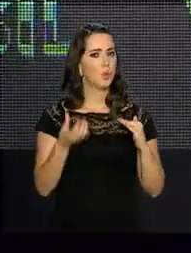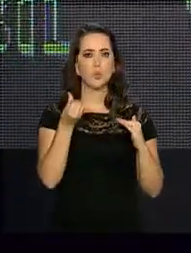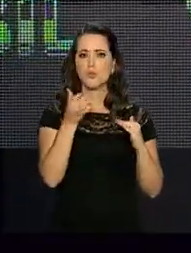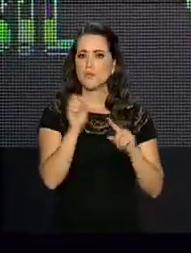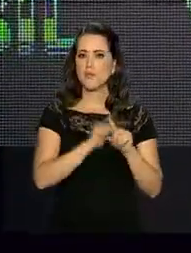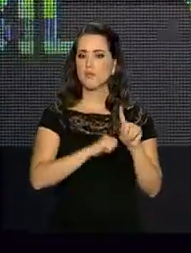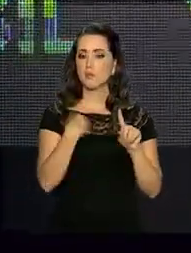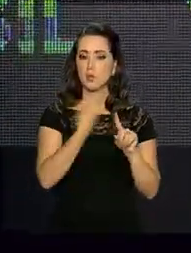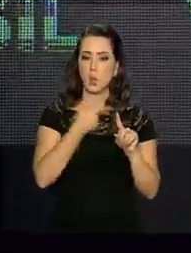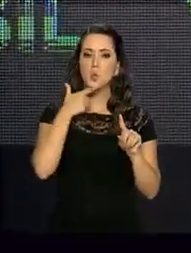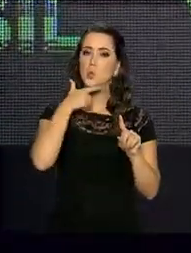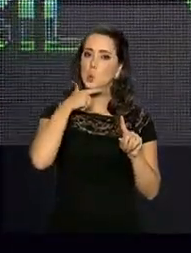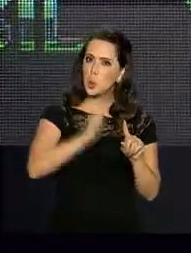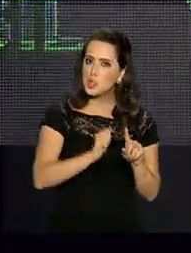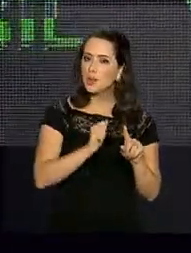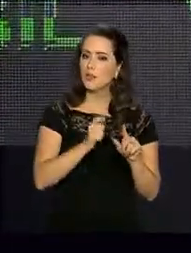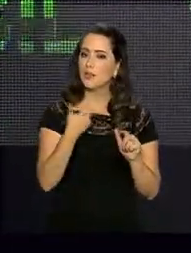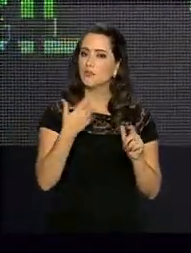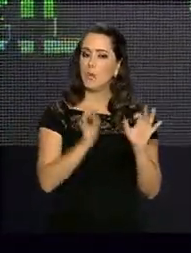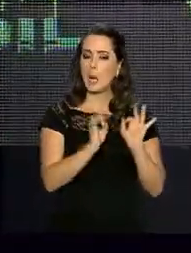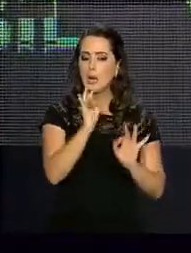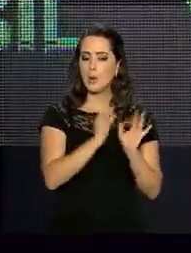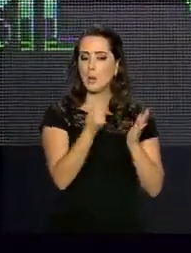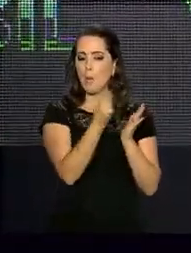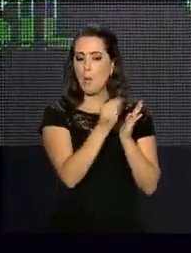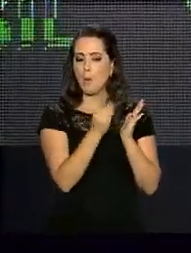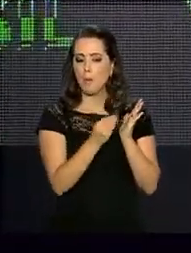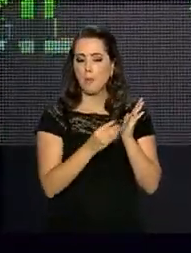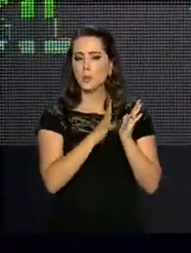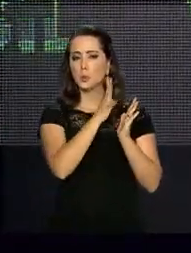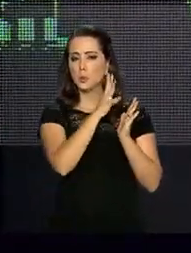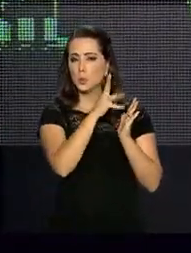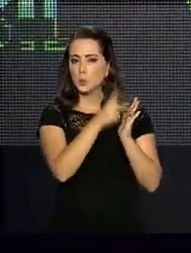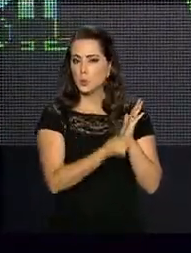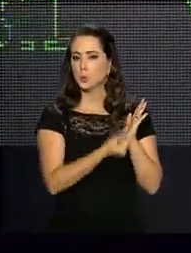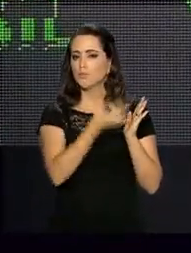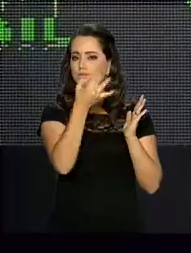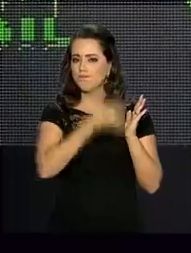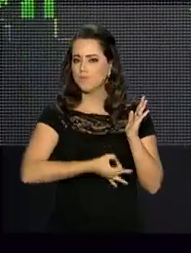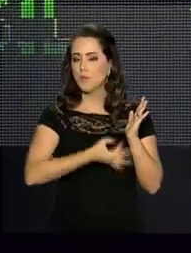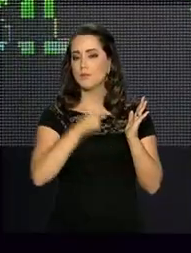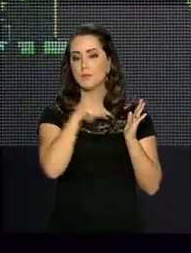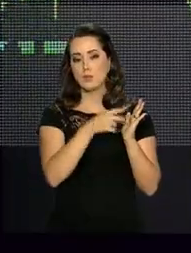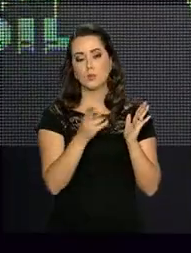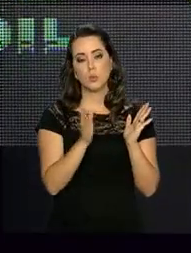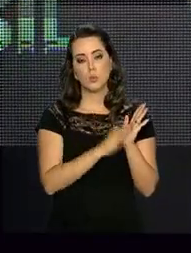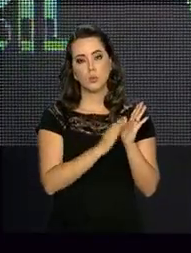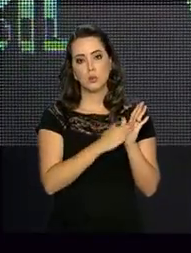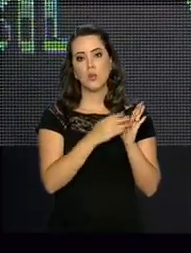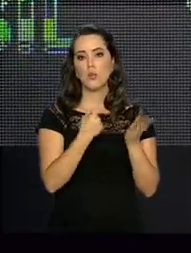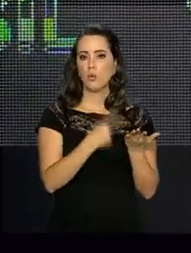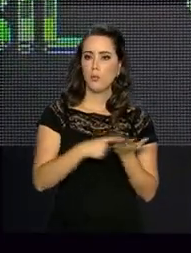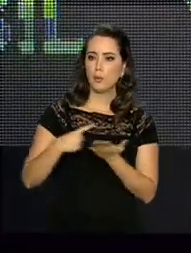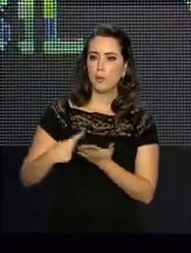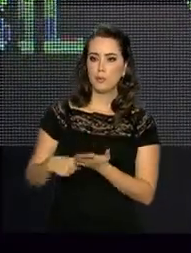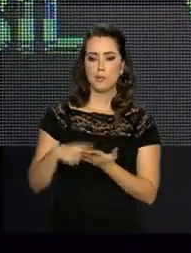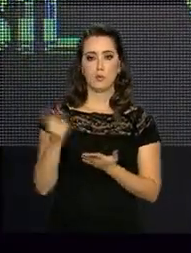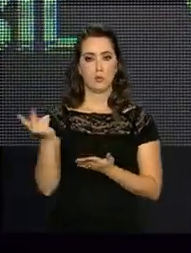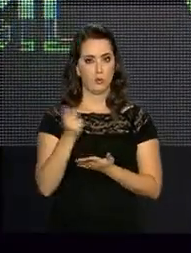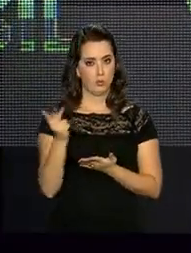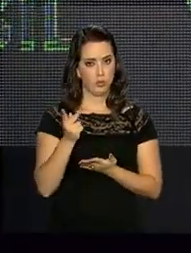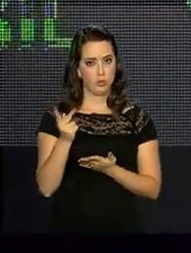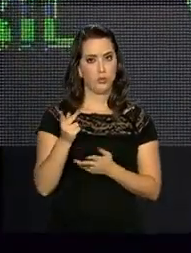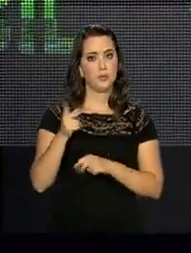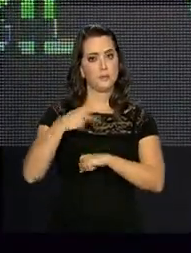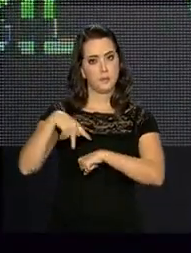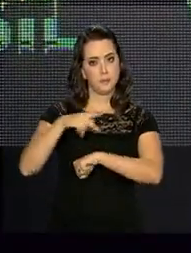nós fomos capazes de formatar e formalizar este acordo. Mas eu creio que isto também,